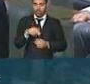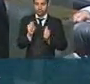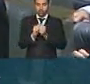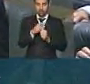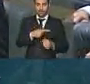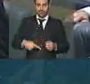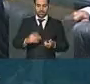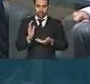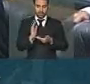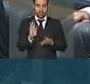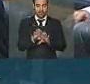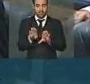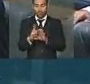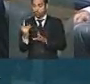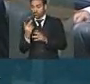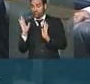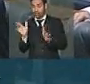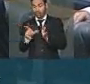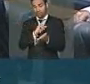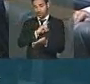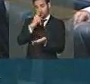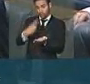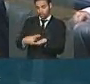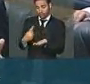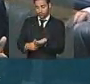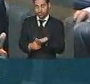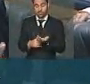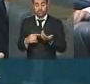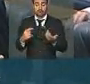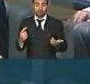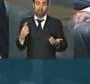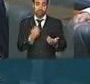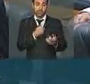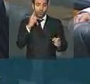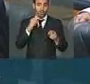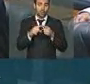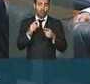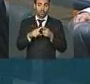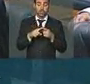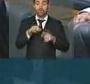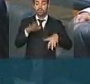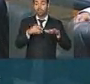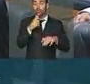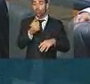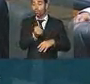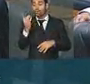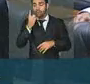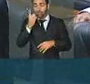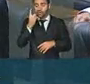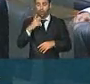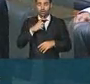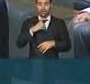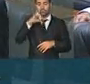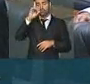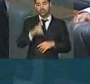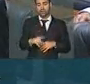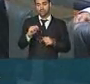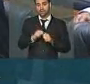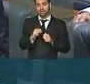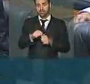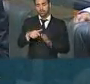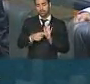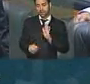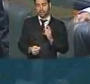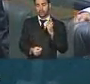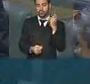dentro dessa proporcionalidade de número de parlamentares o direito de destacar um veto